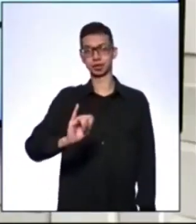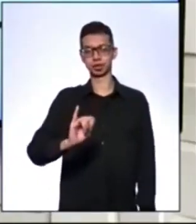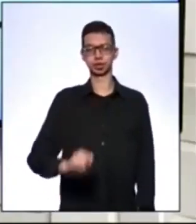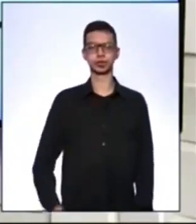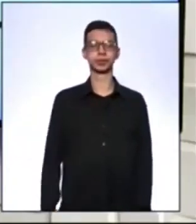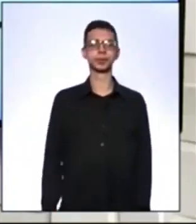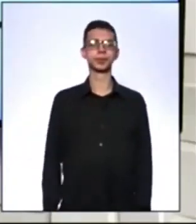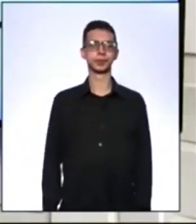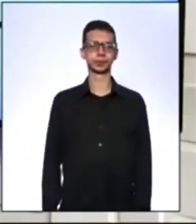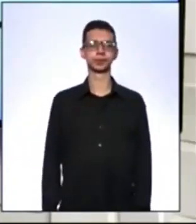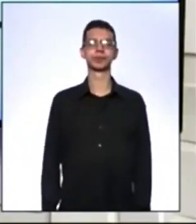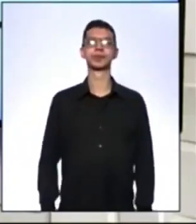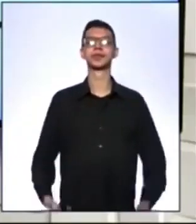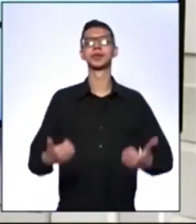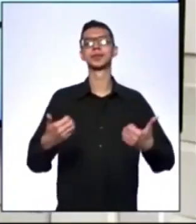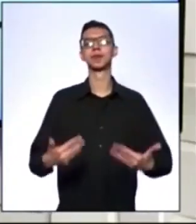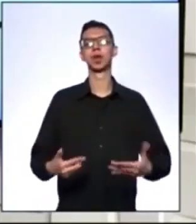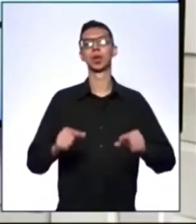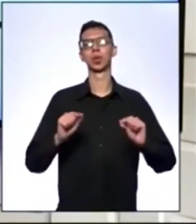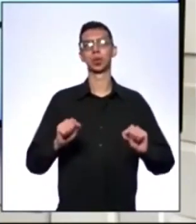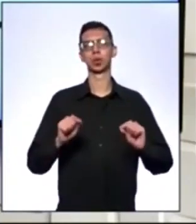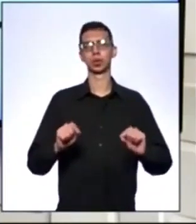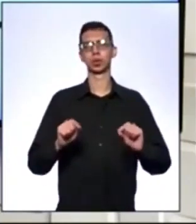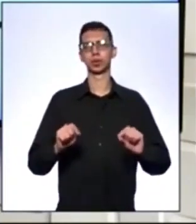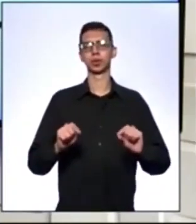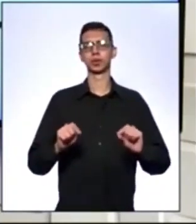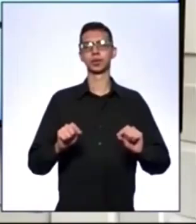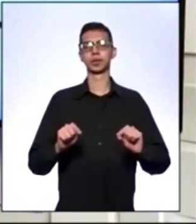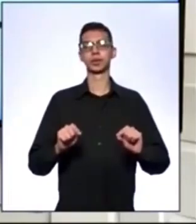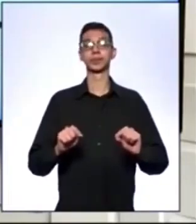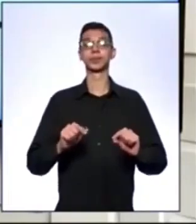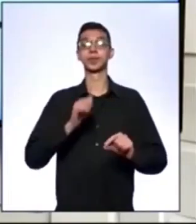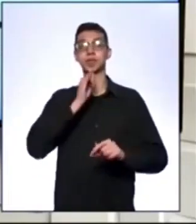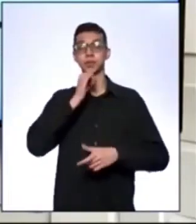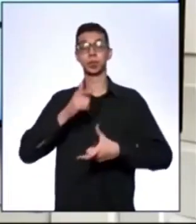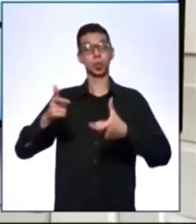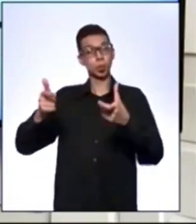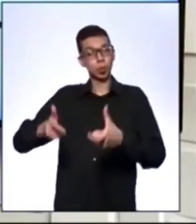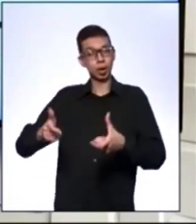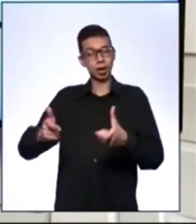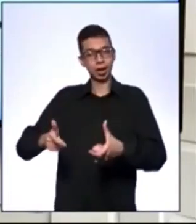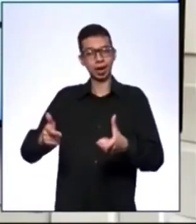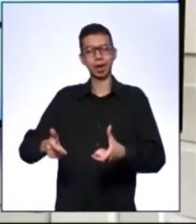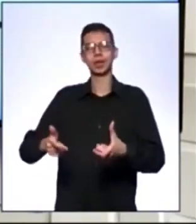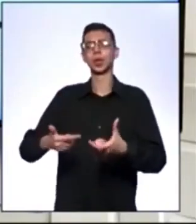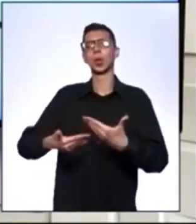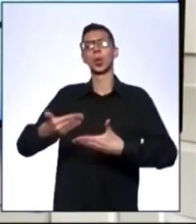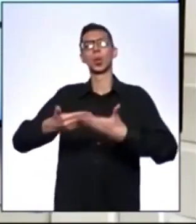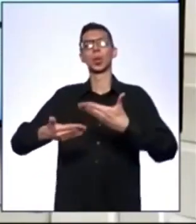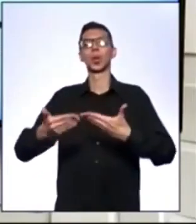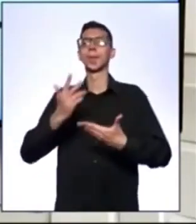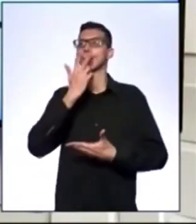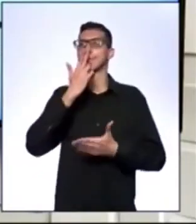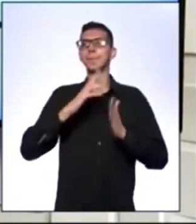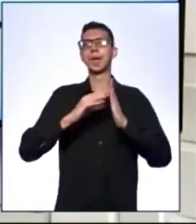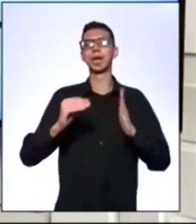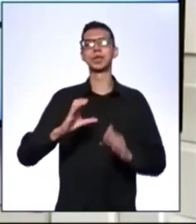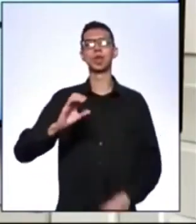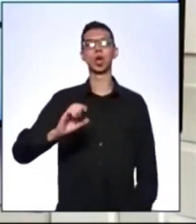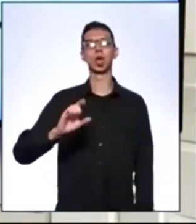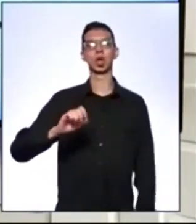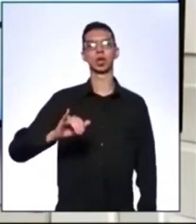vamos chamar de uma reserva arquitetônica com construções de estilo colonial maravilhosa,